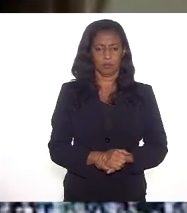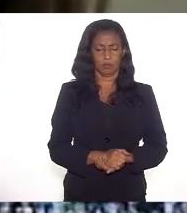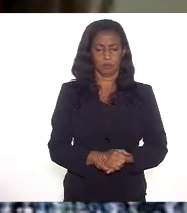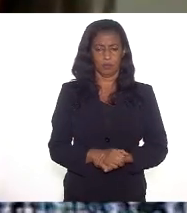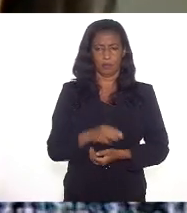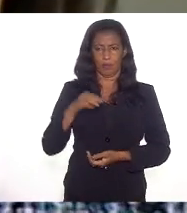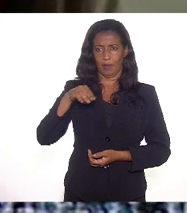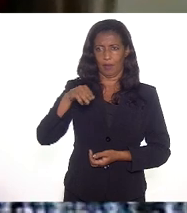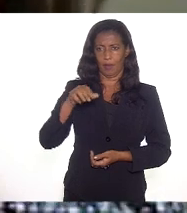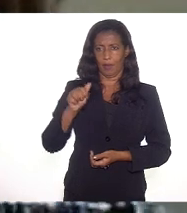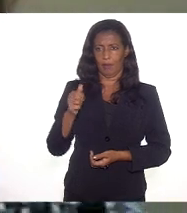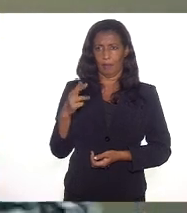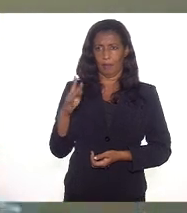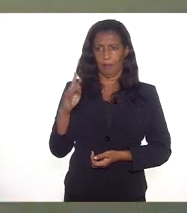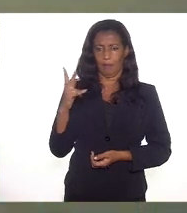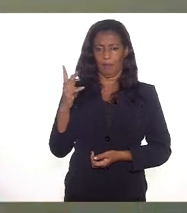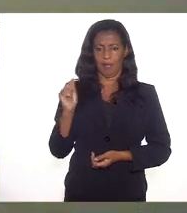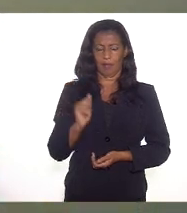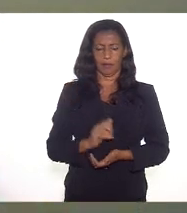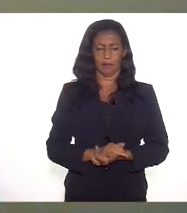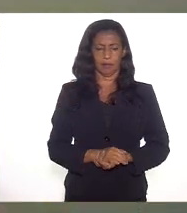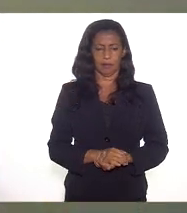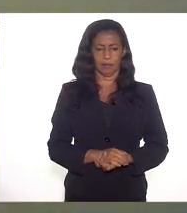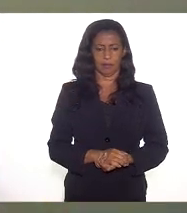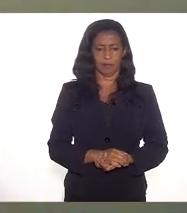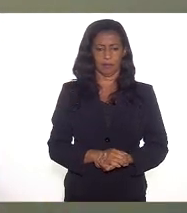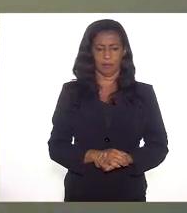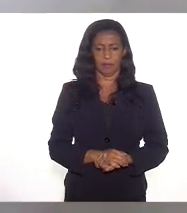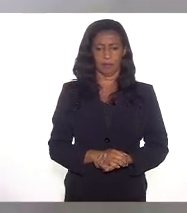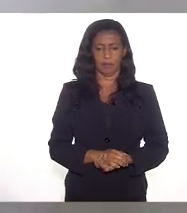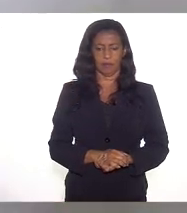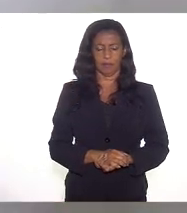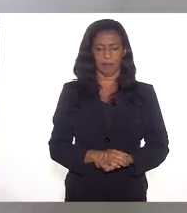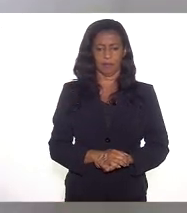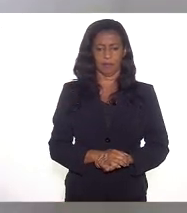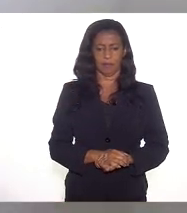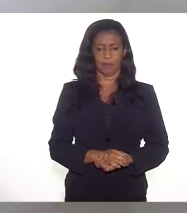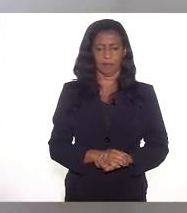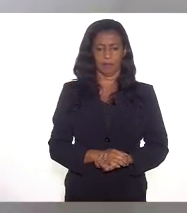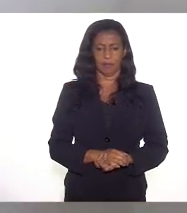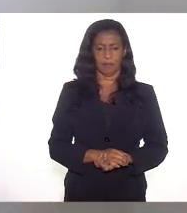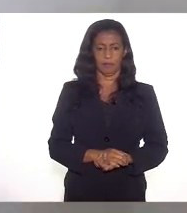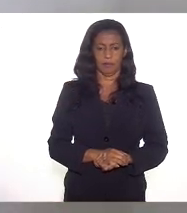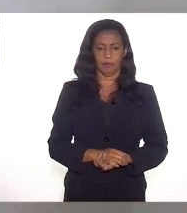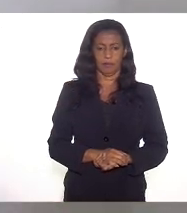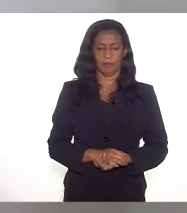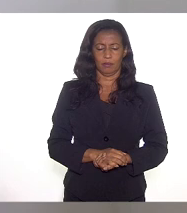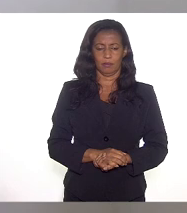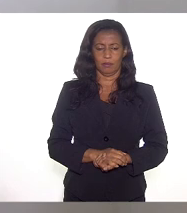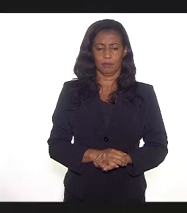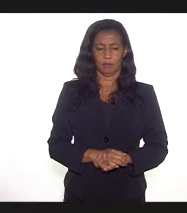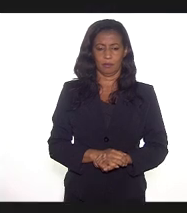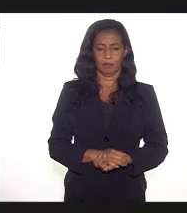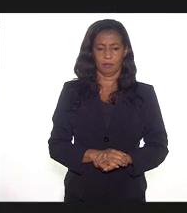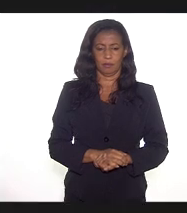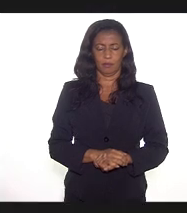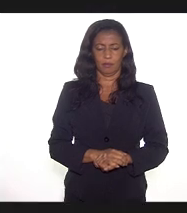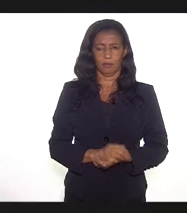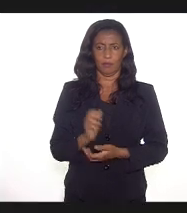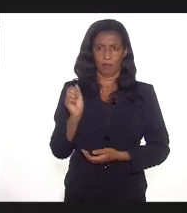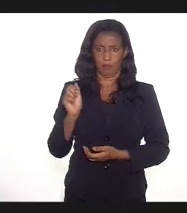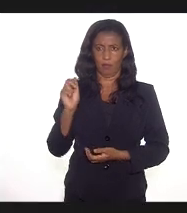Marta Rocha, abstenção. Ok. Presidente... Eu também voto pela abstenção, presidente Zeidan.